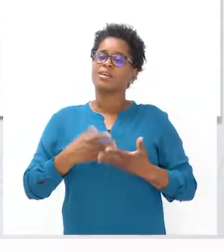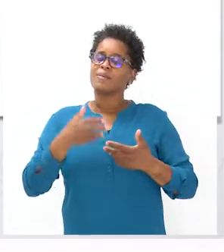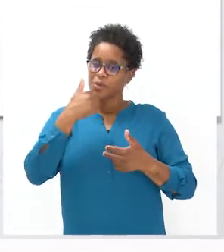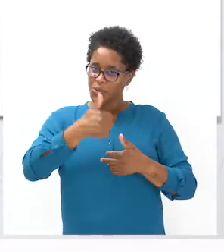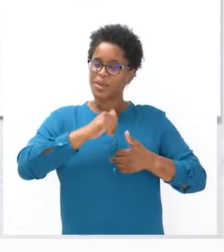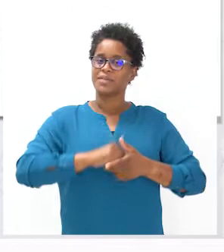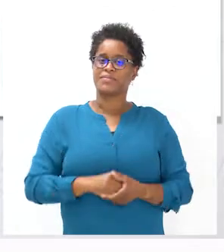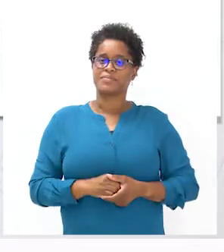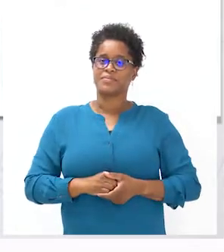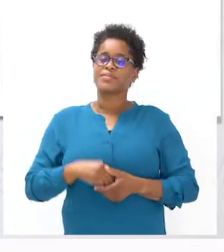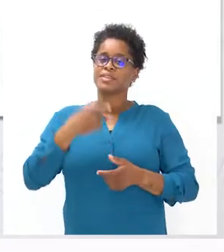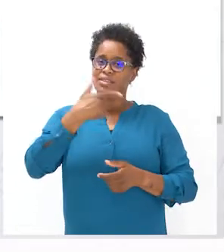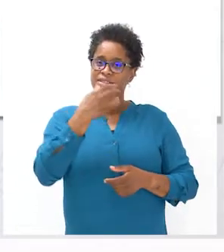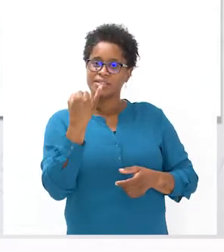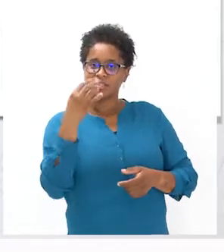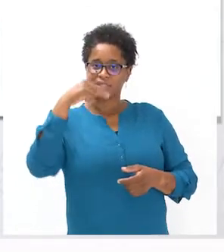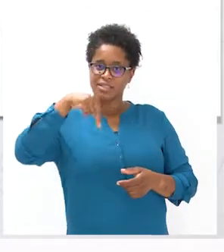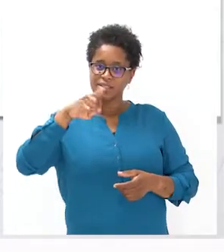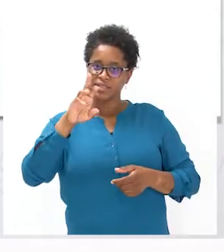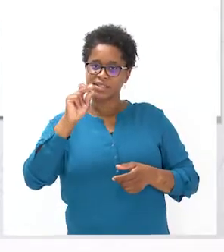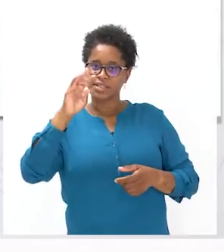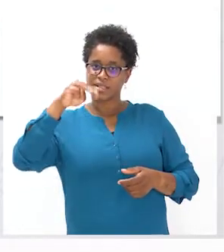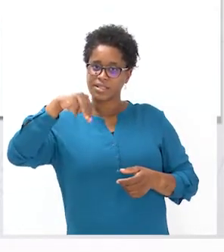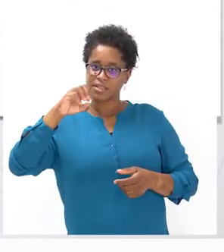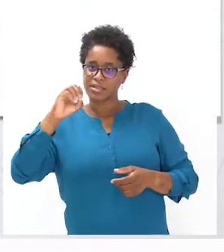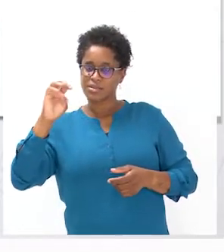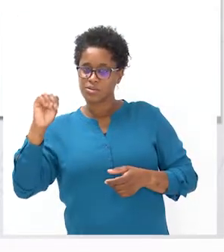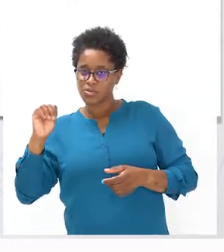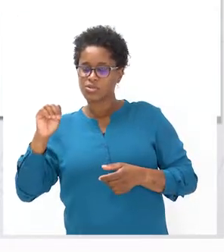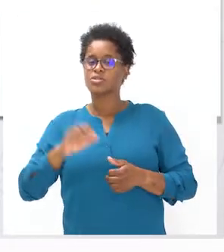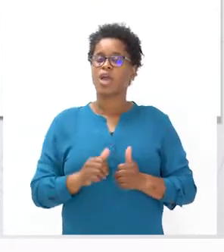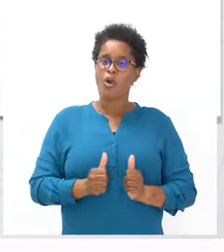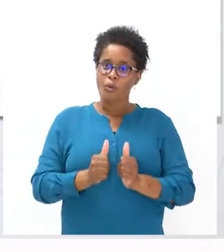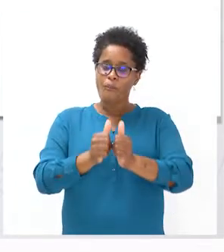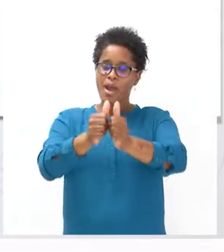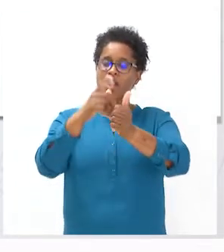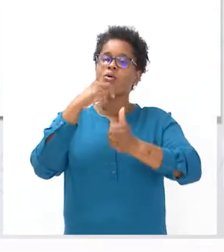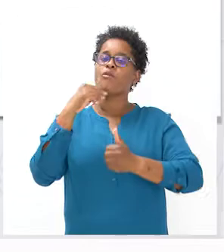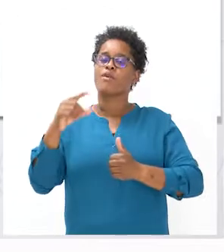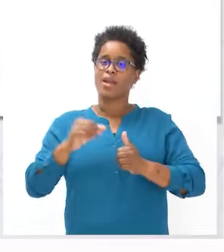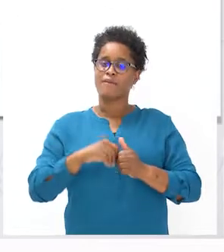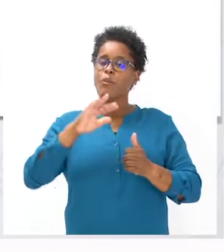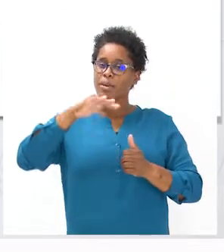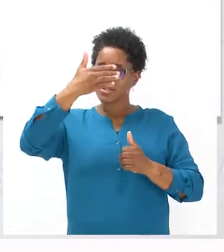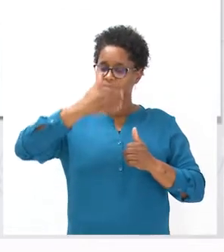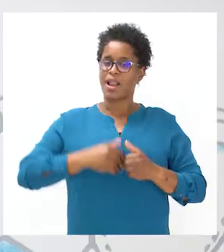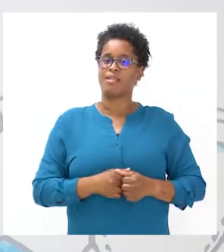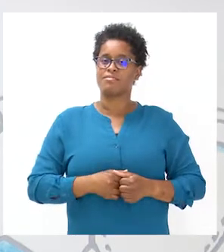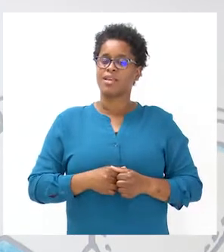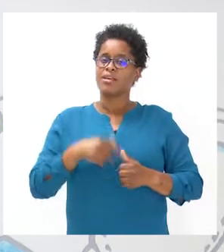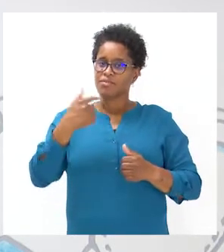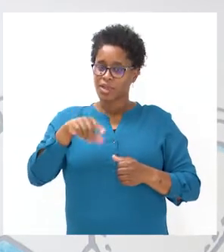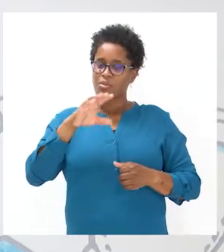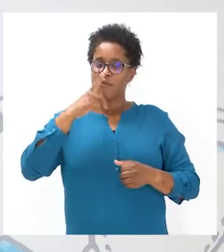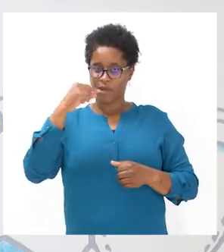Muito bem. Tínhamos verbo auxiliar, que acompanha o verbo principal. Temos o